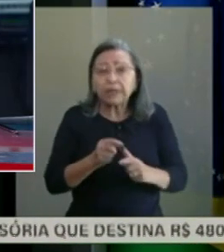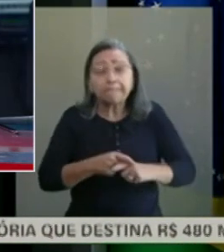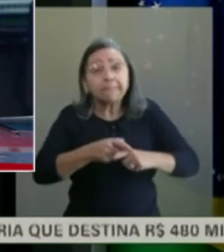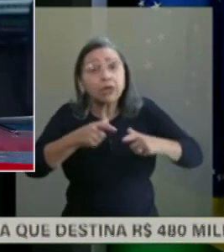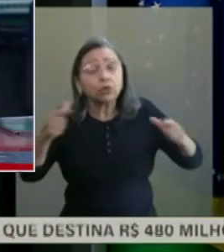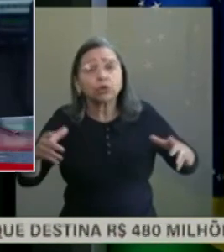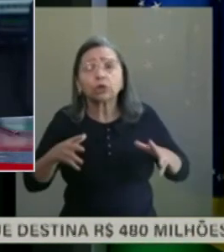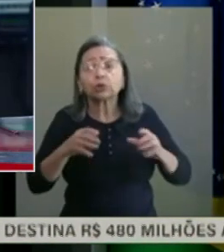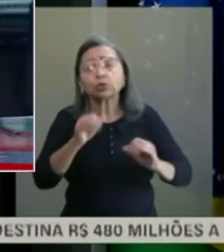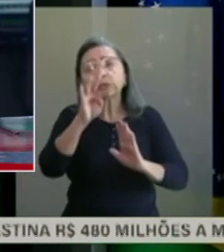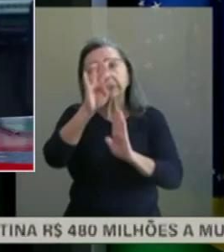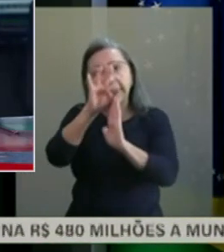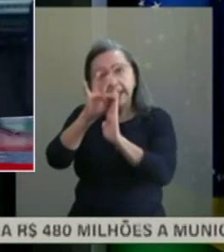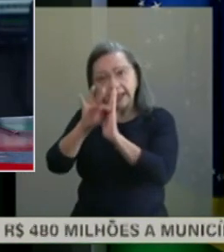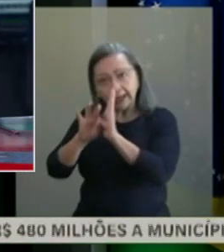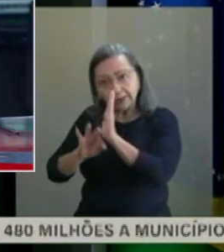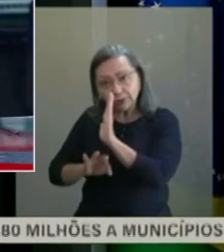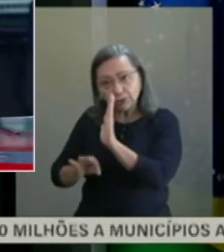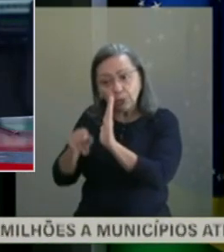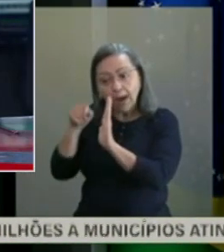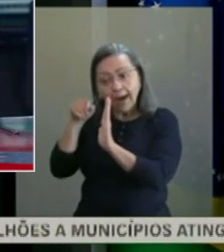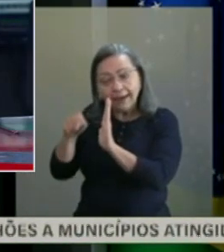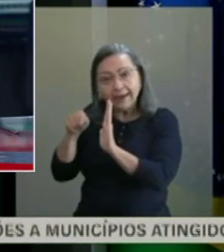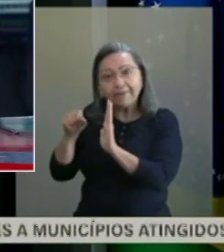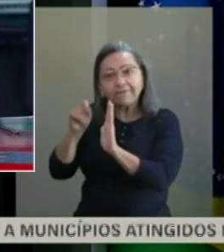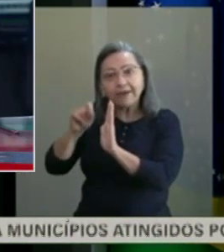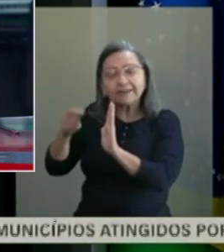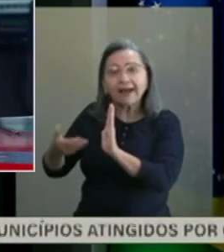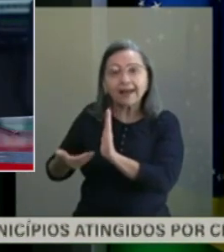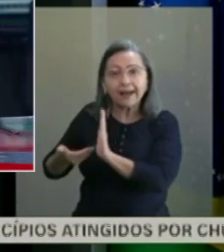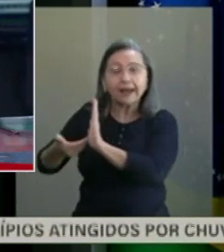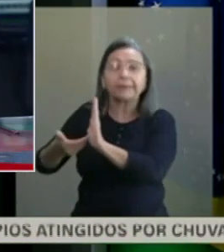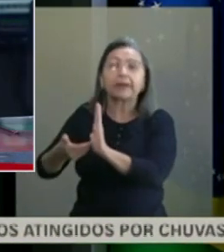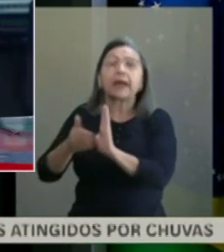ligada ao Senado sobre a perda de arrecadação, e esse trecho a gente pode destacar, né?